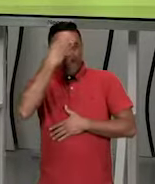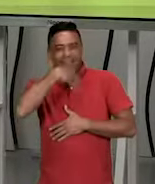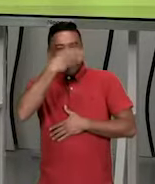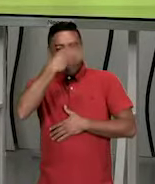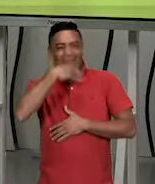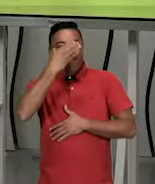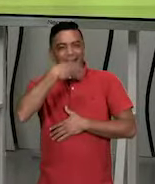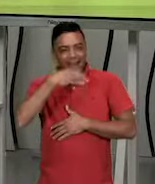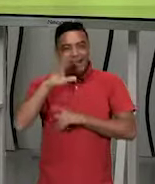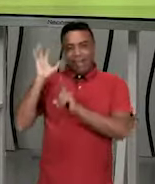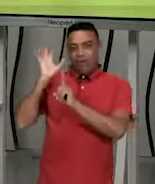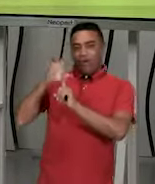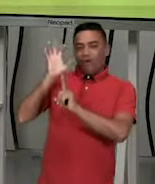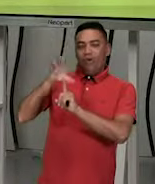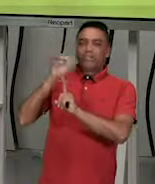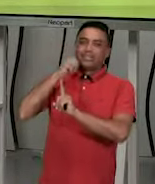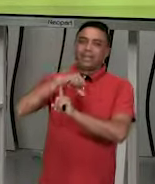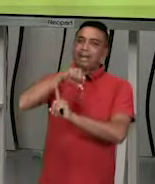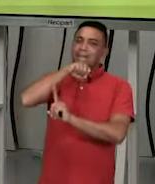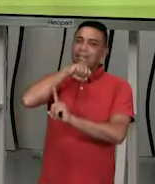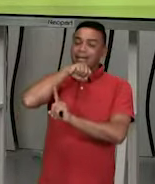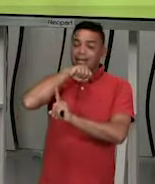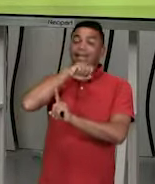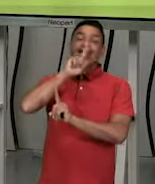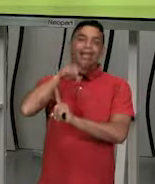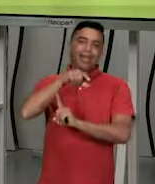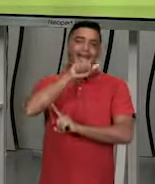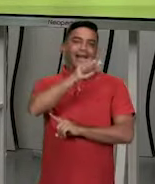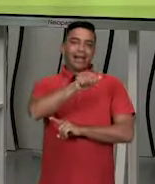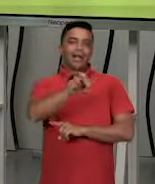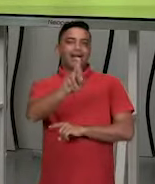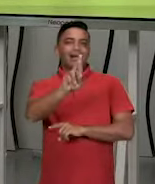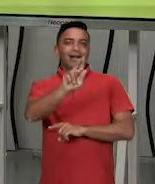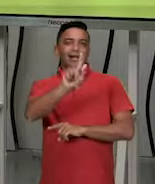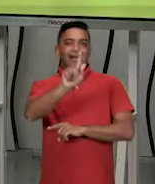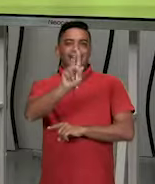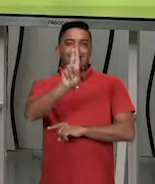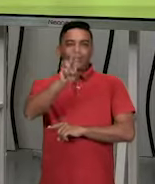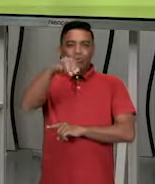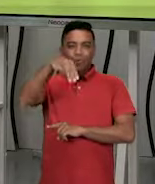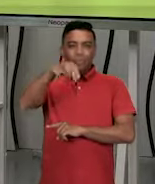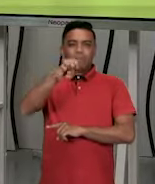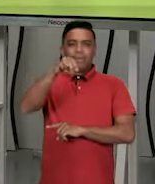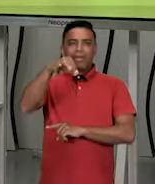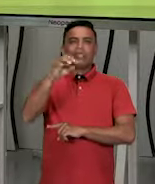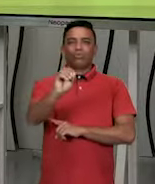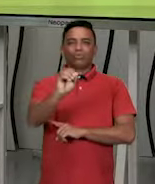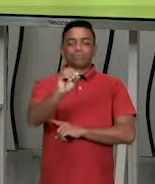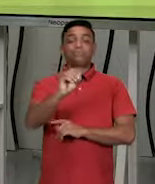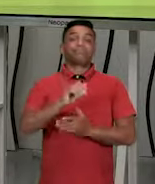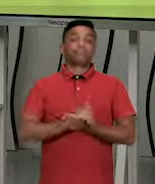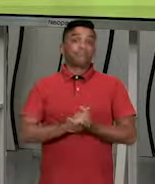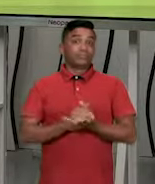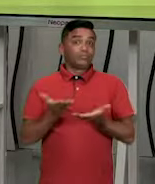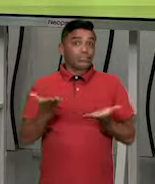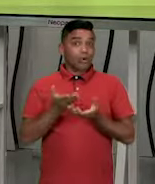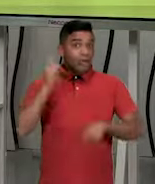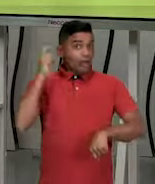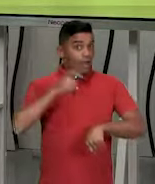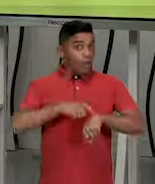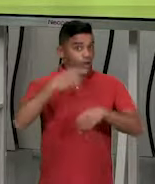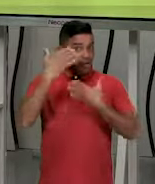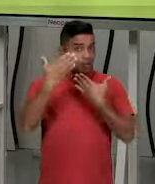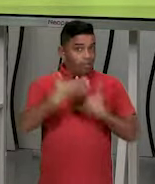emocional para poder convencer. É uma forma de argumento. Porém, quando a gente está falando da redação, não